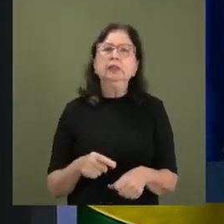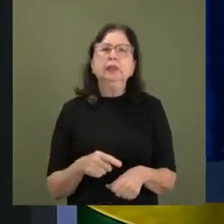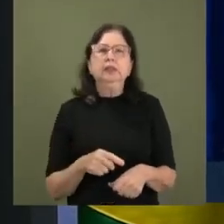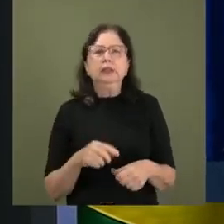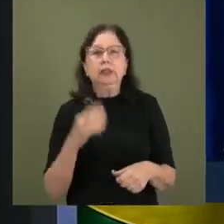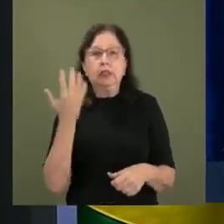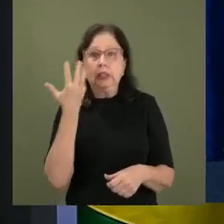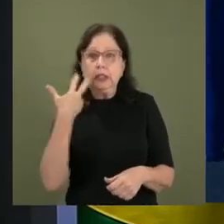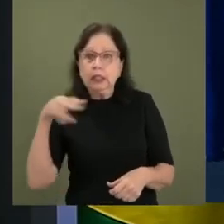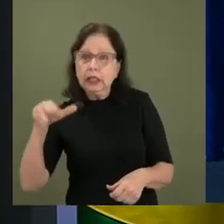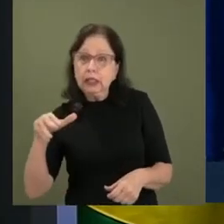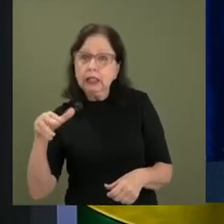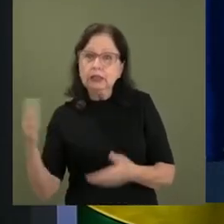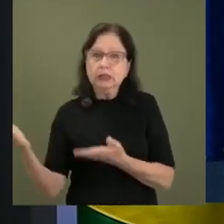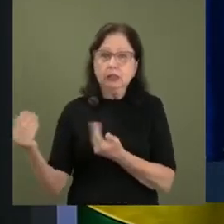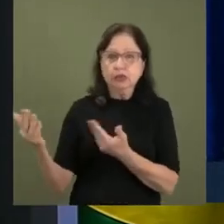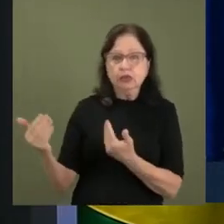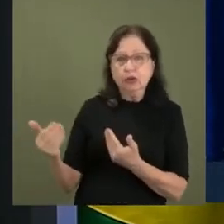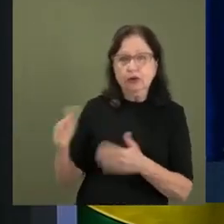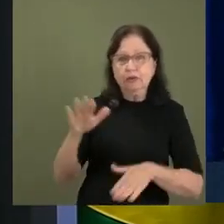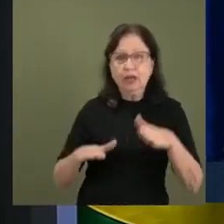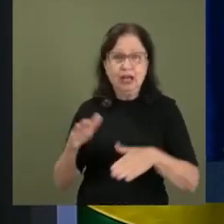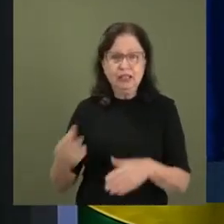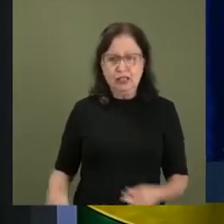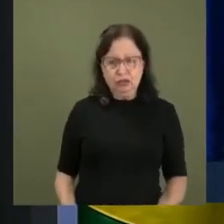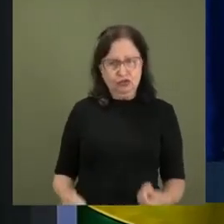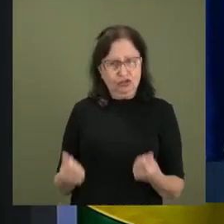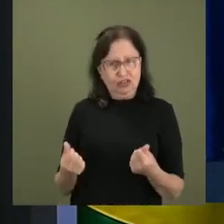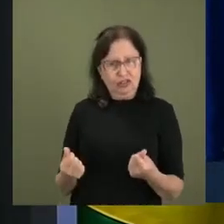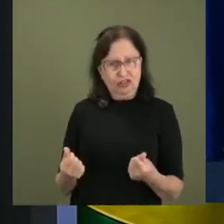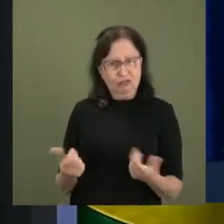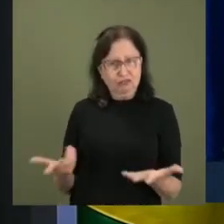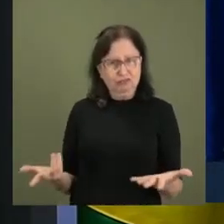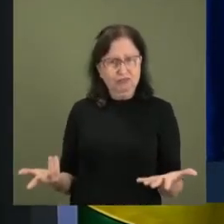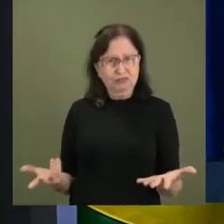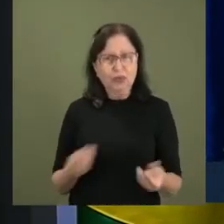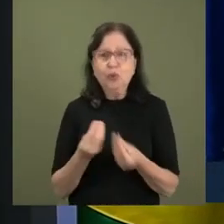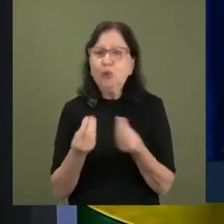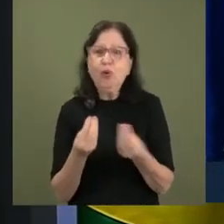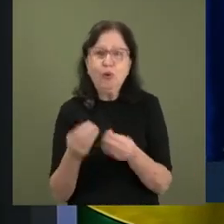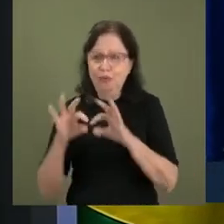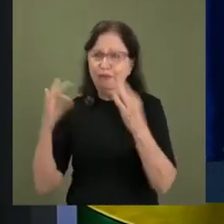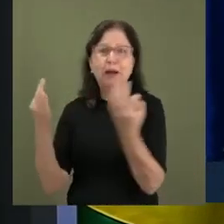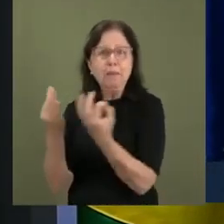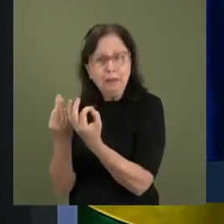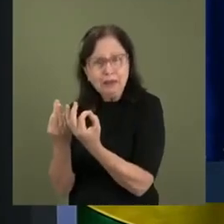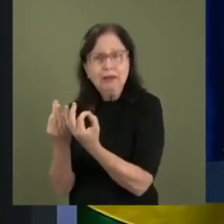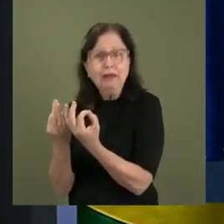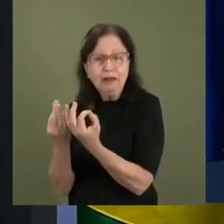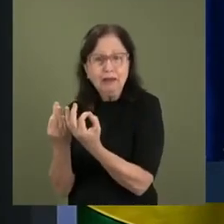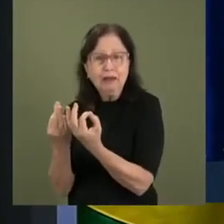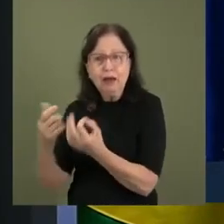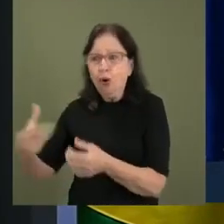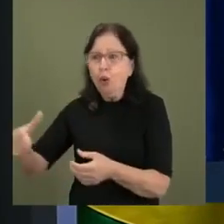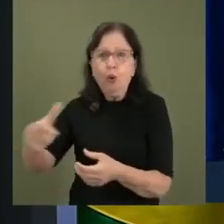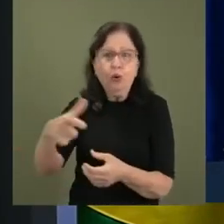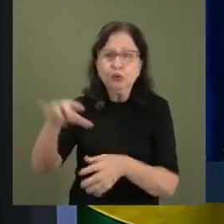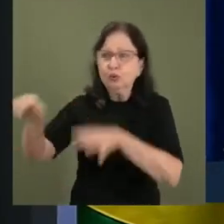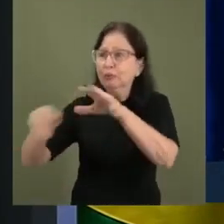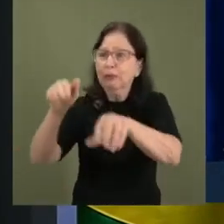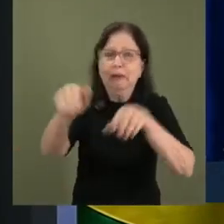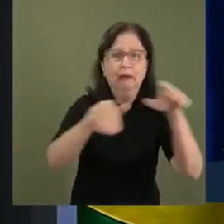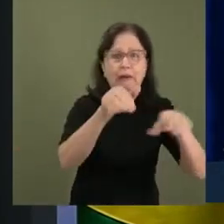criança adolescente, que eles não têm dinheiro próprio, eles têm dinheiro da família. Então, eles têm que pegar esse dinheiro de outros lugares para colocar